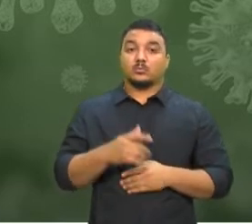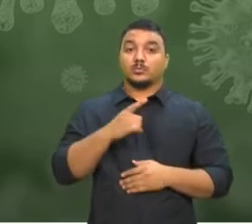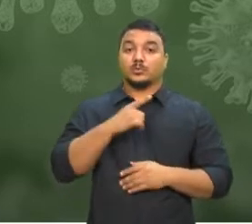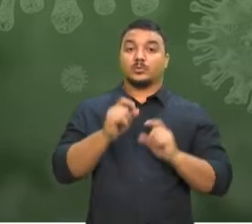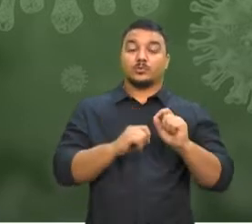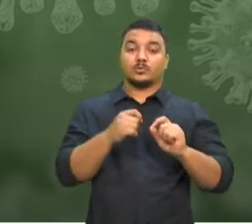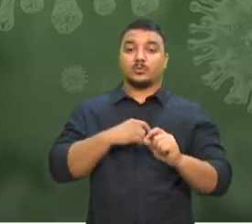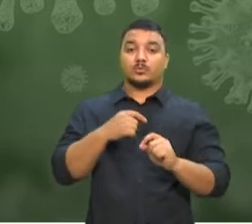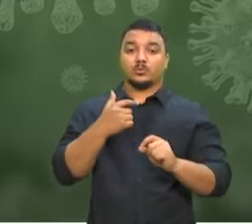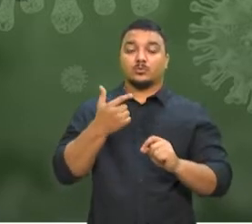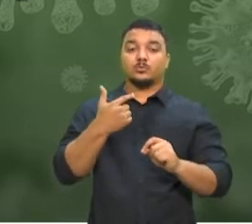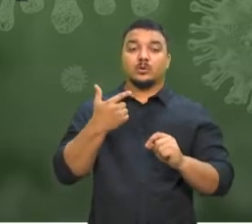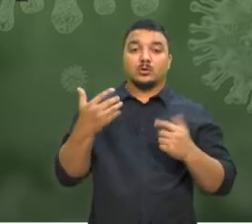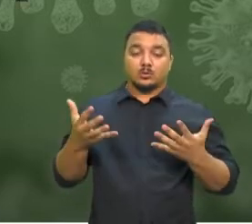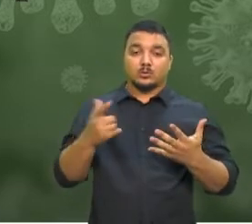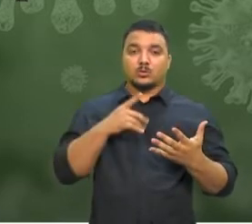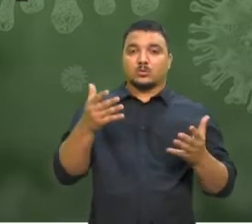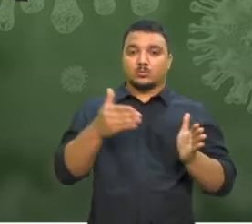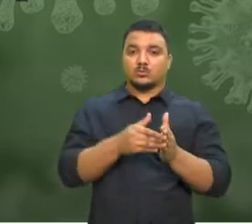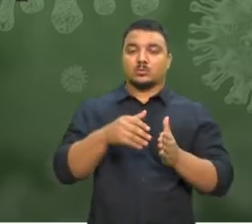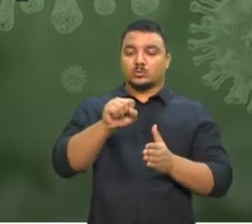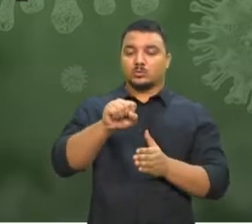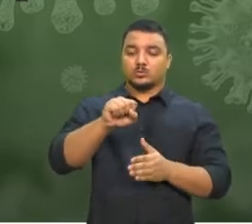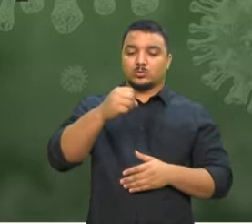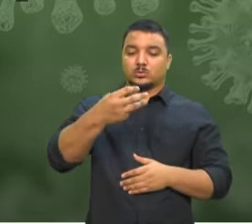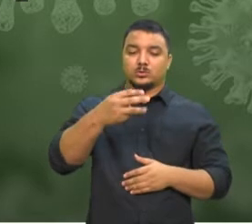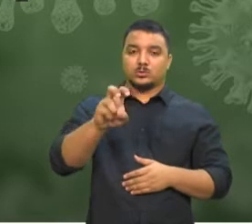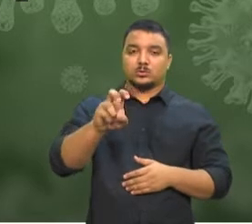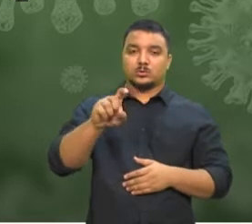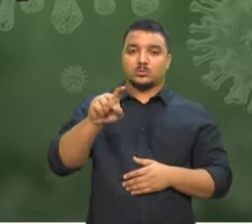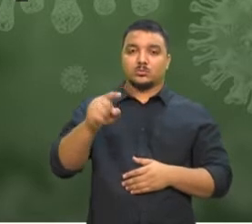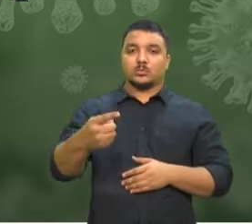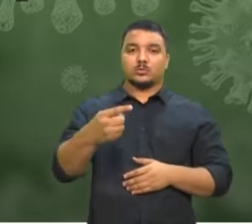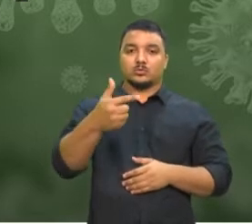24 horas. Até agora, são